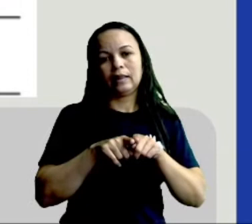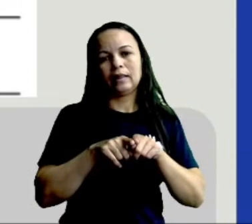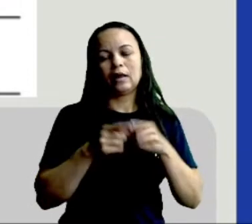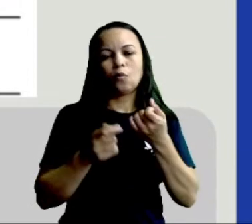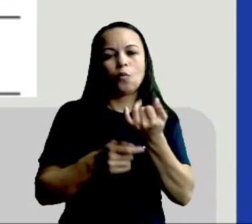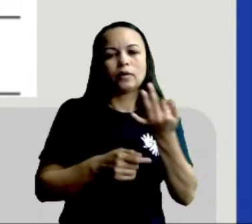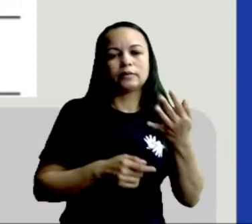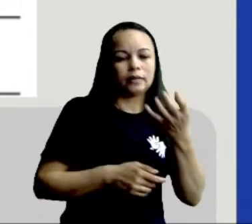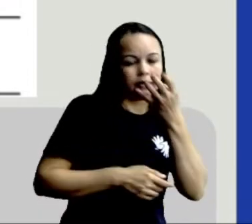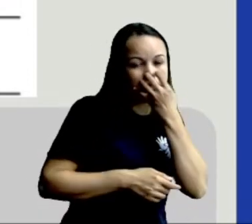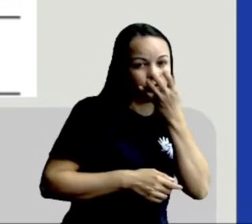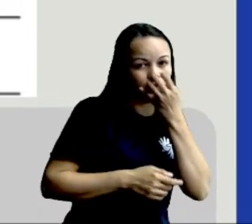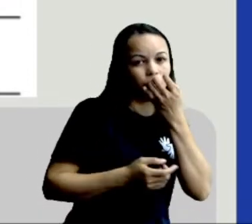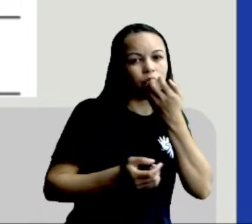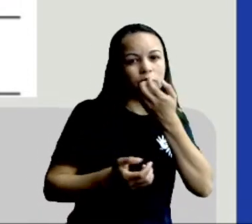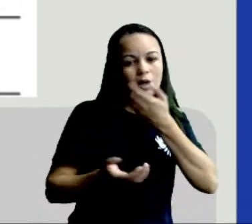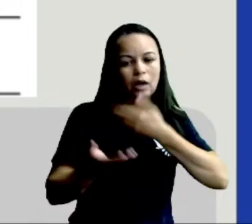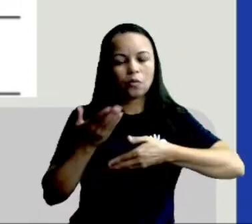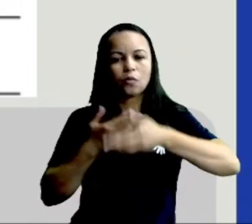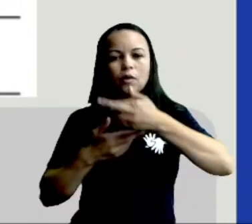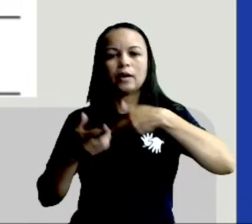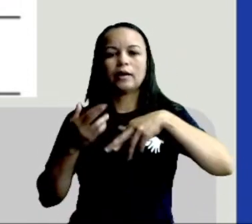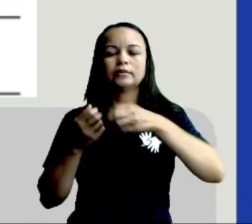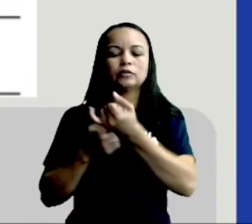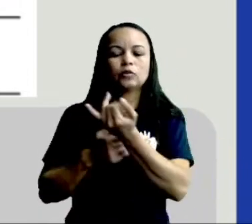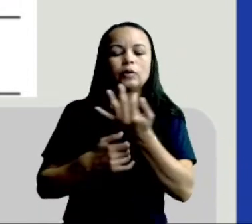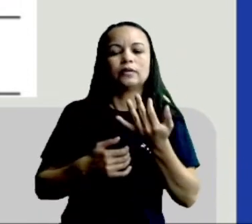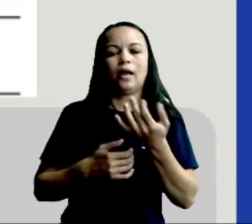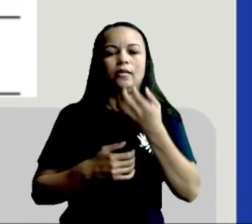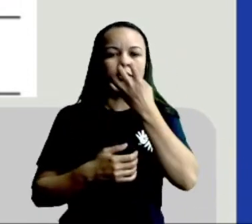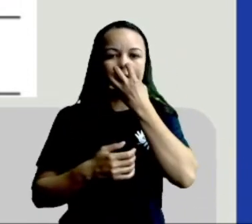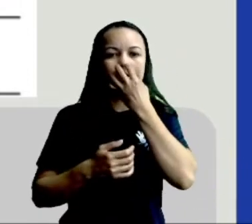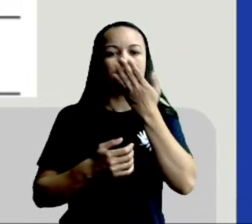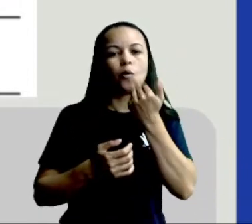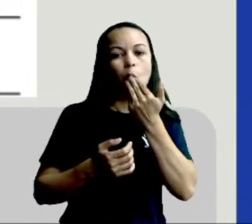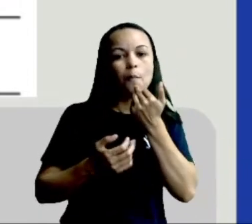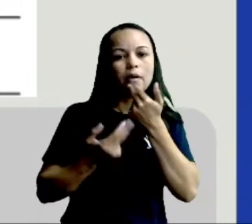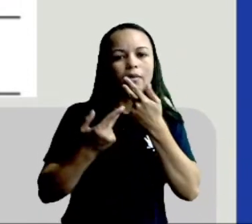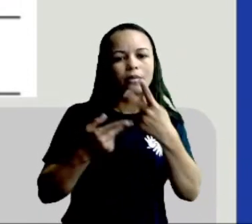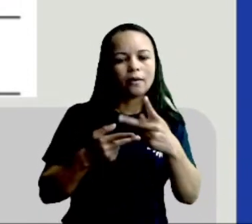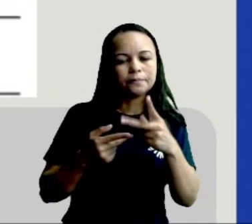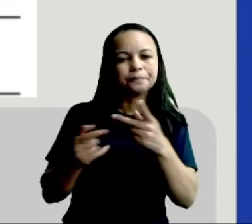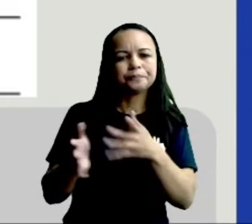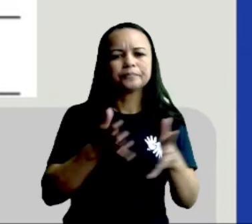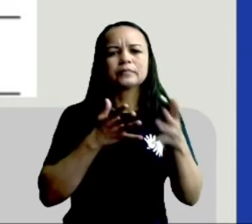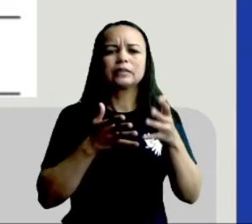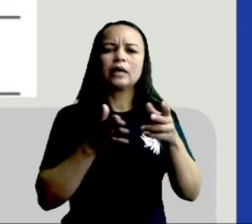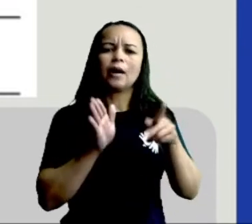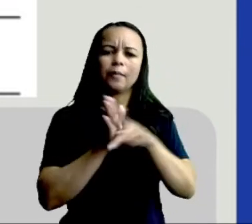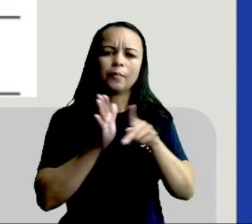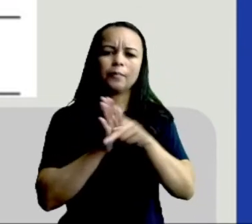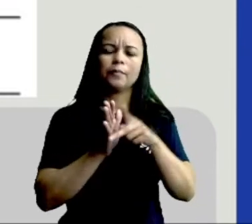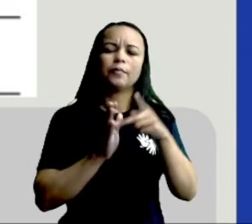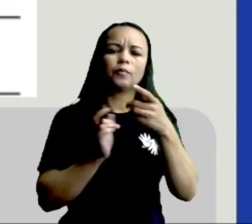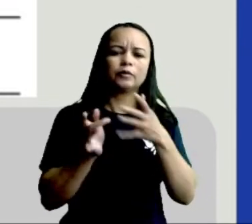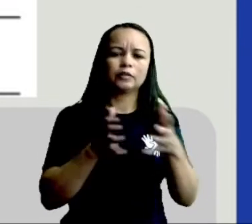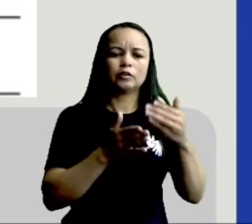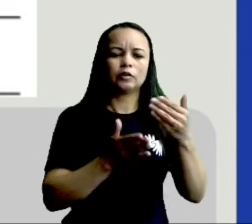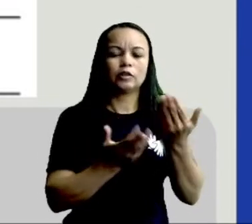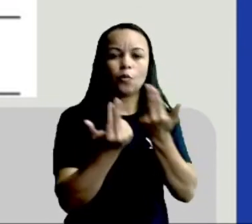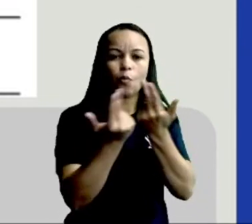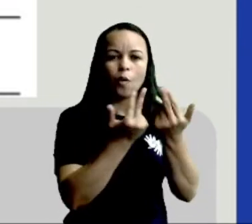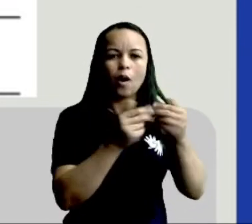na quantidade de cães quanto na quantidade de rações, tá? E ela é proporcional porque ela está aumentando na